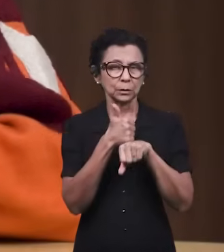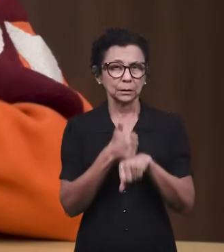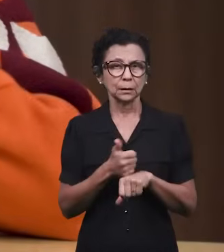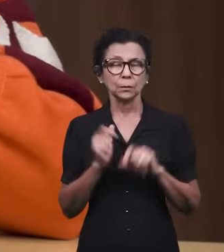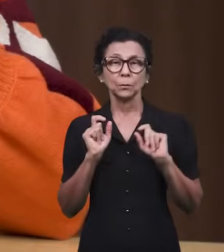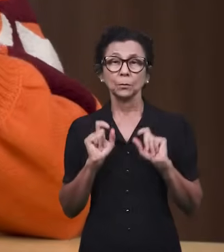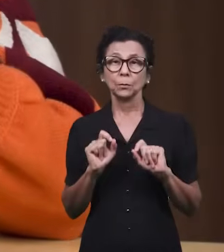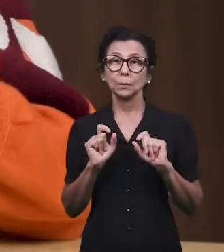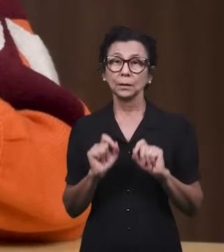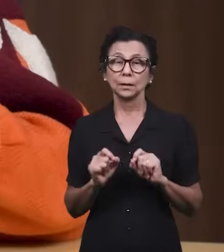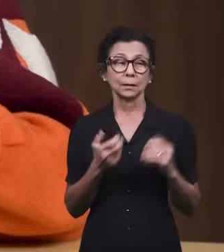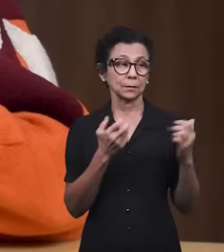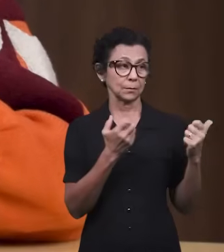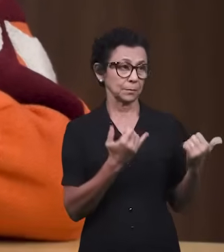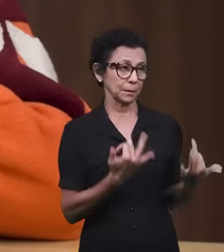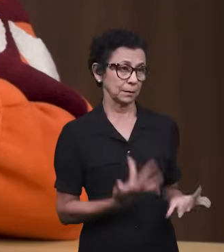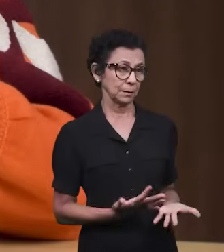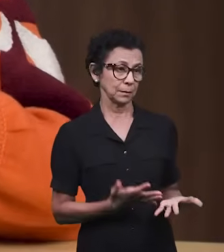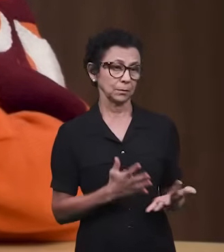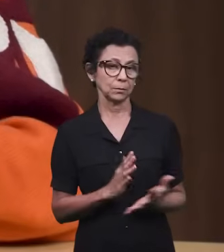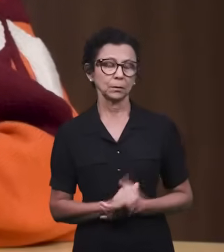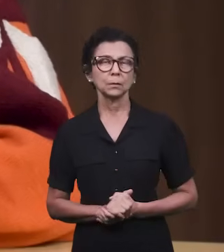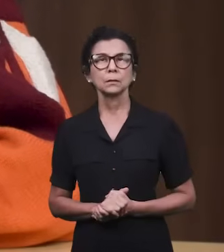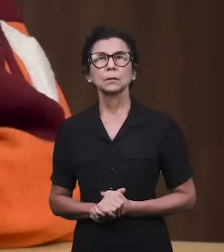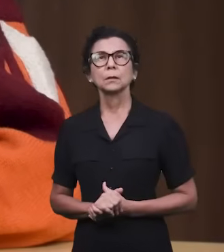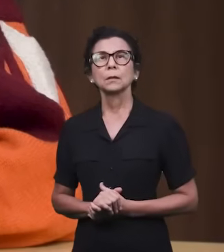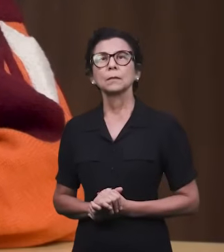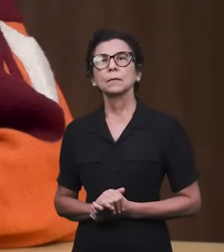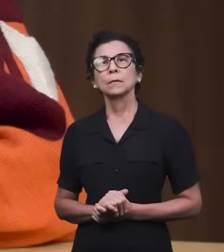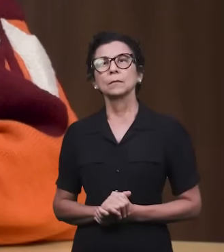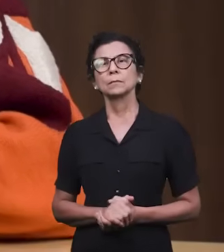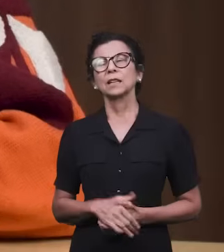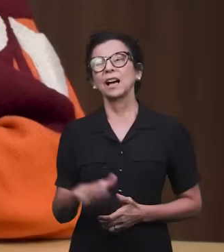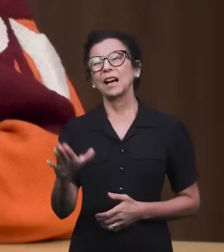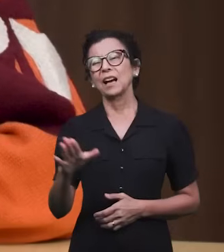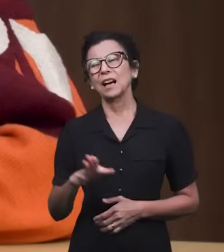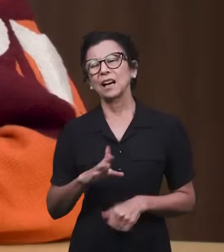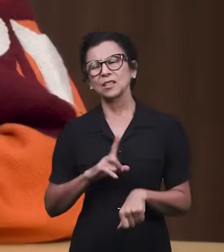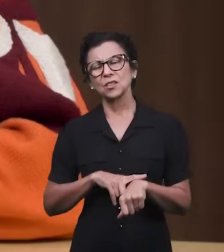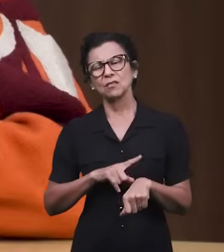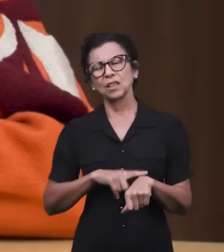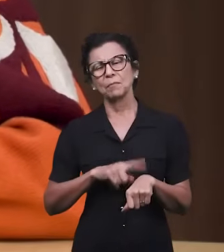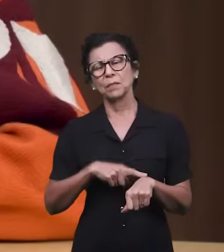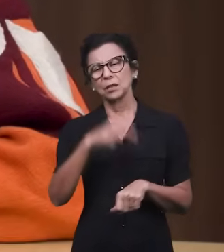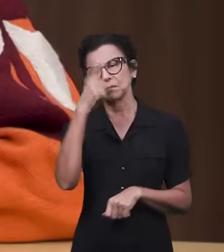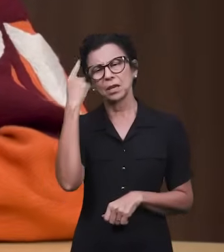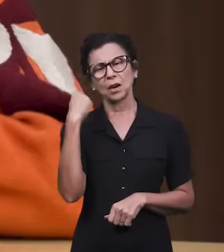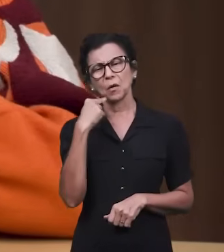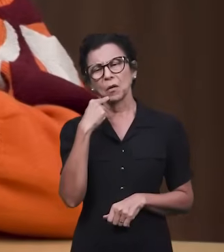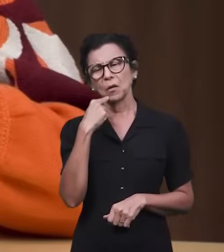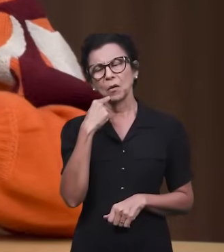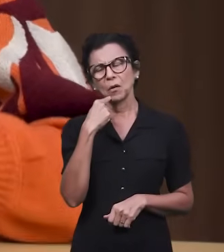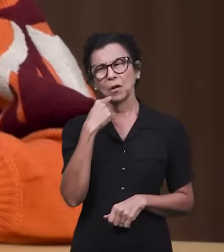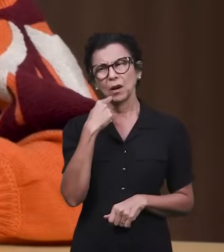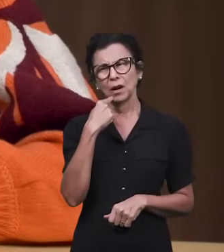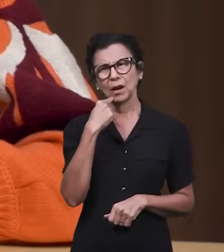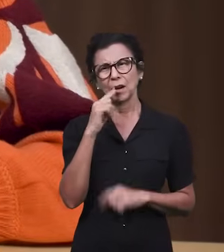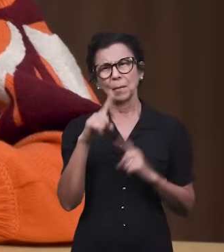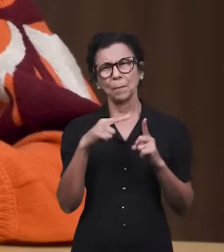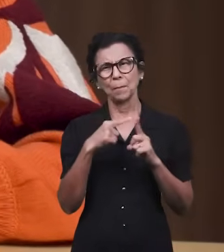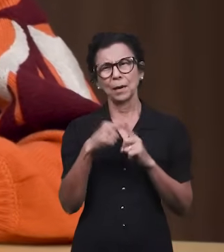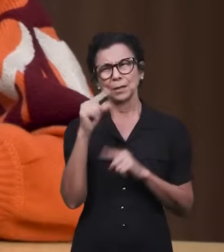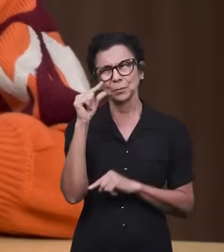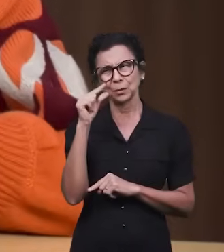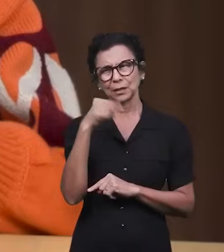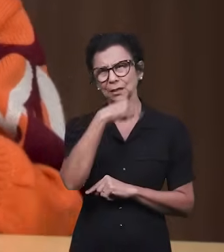que às vezes a gente acha que as crianças só estão passando um tempo ali, entretenimento, mas olha o prejuízo,